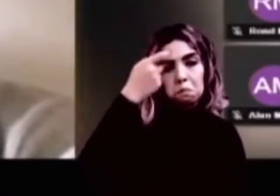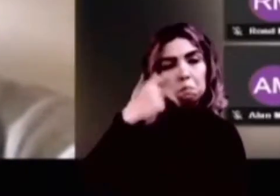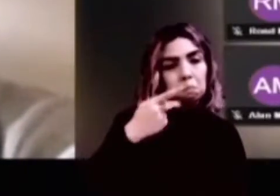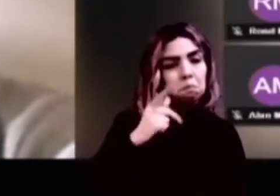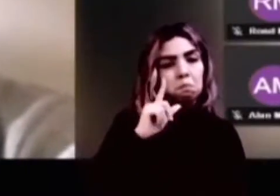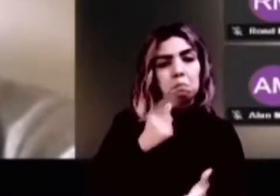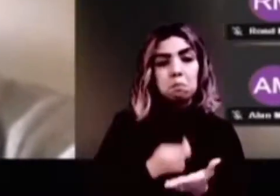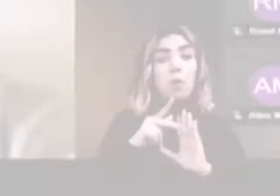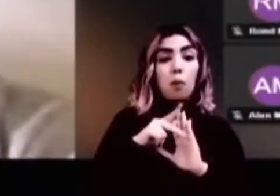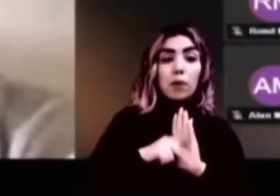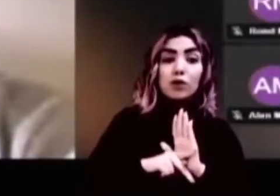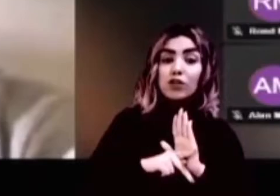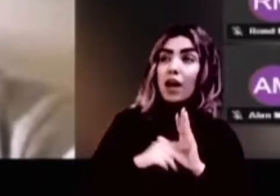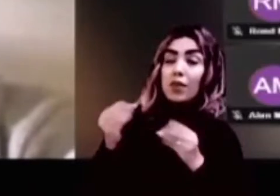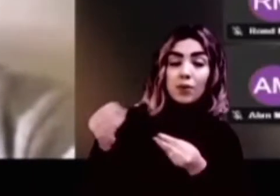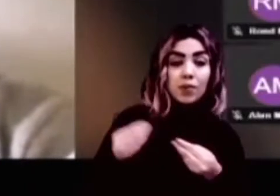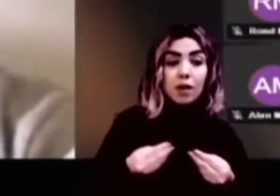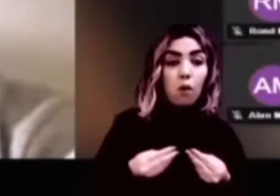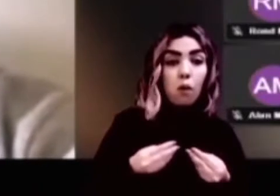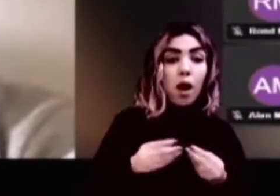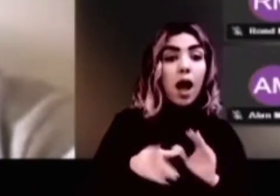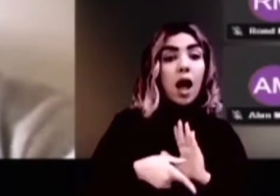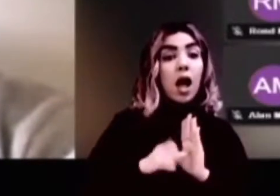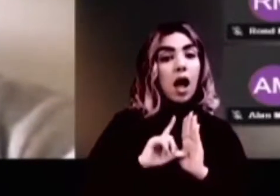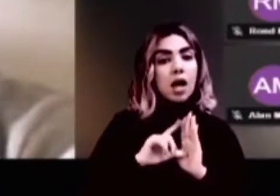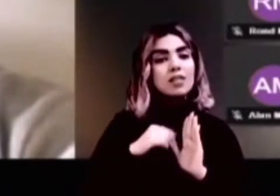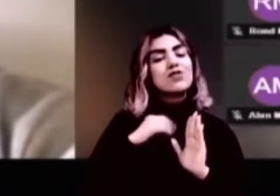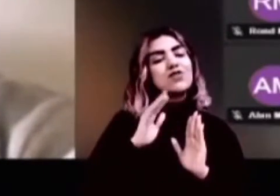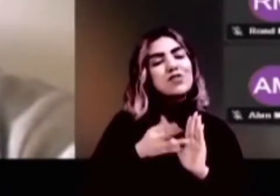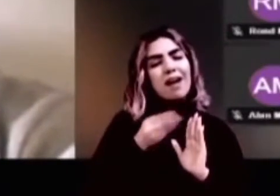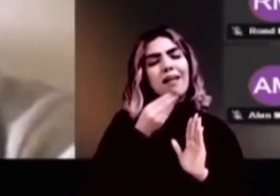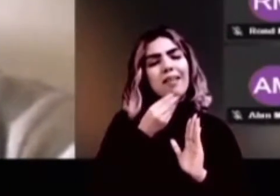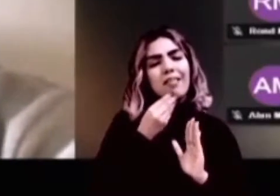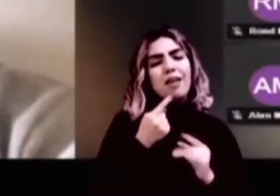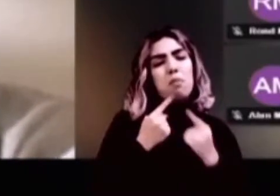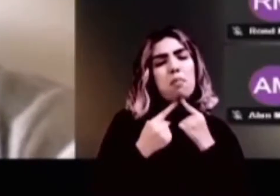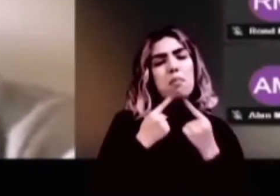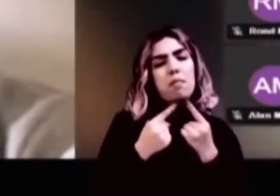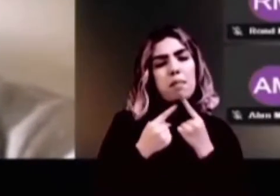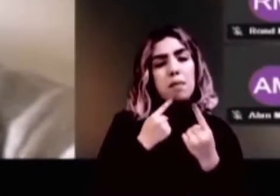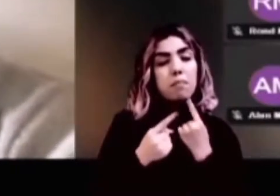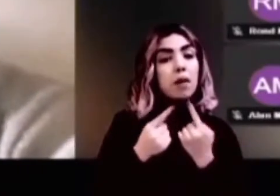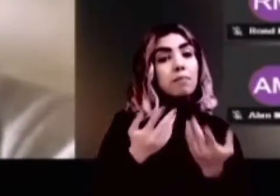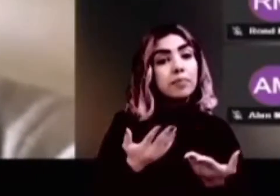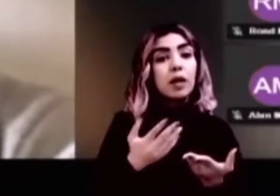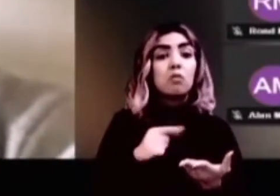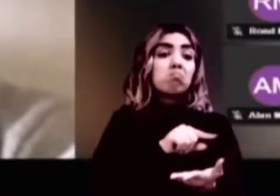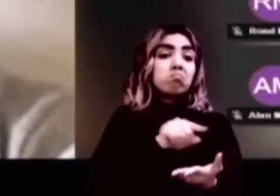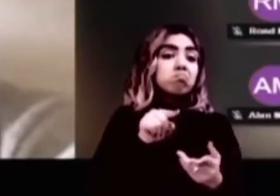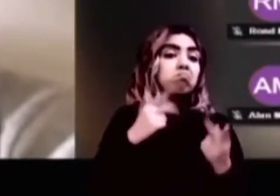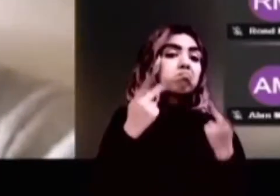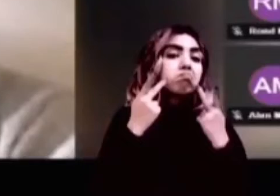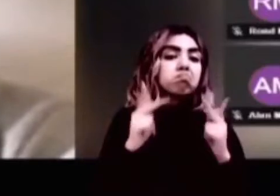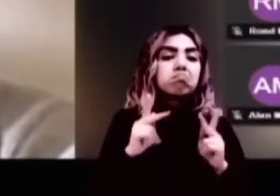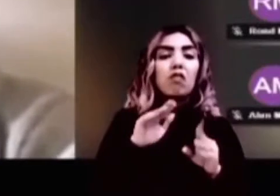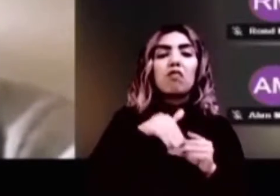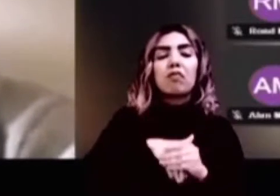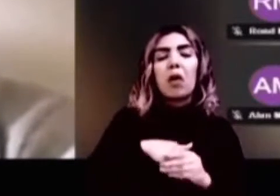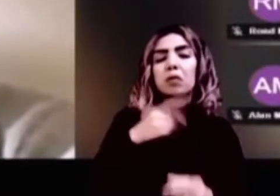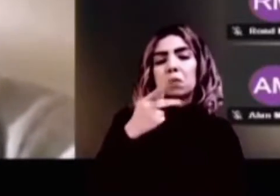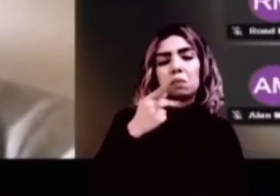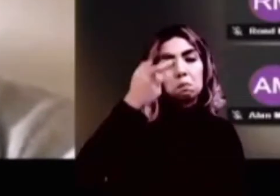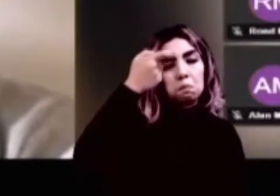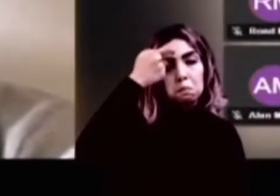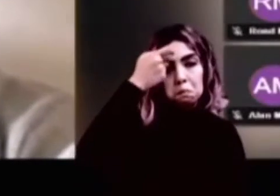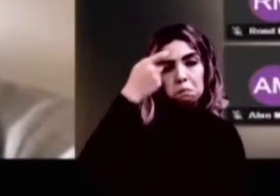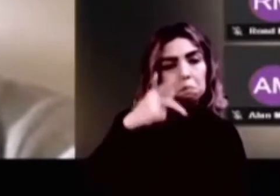pública de saúde. Então eu peço aos senhores que, enfim, votem de acordo, enfim, com as suas consciências, mas